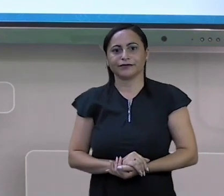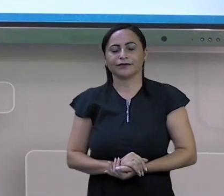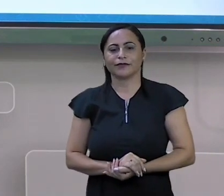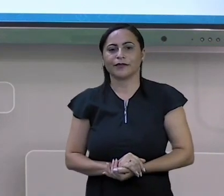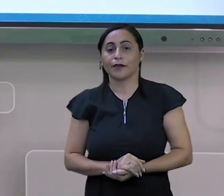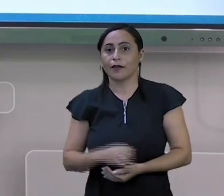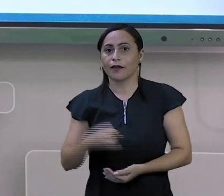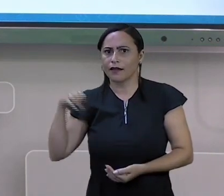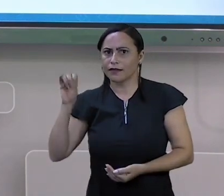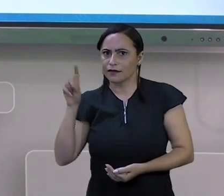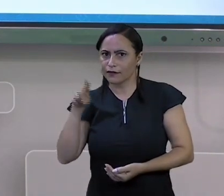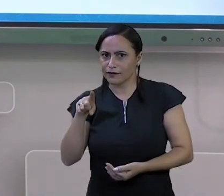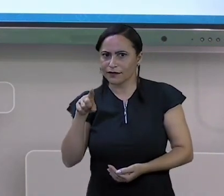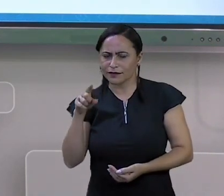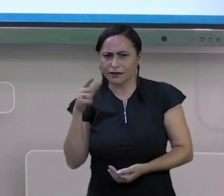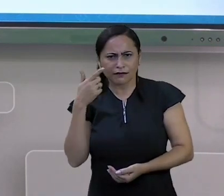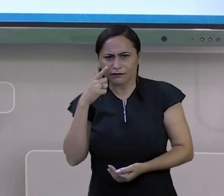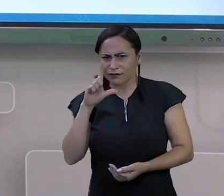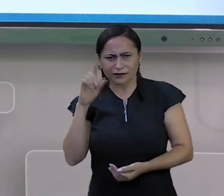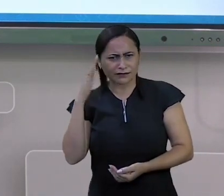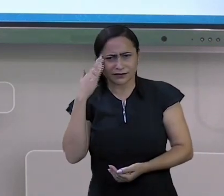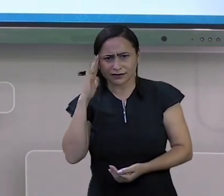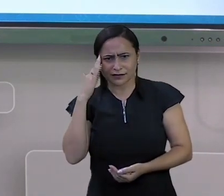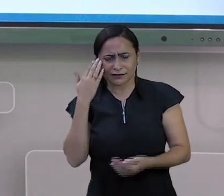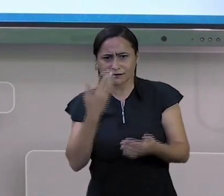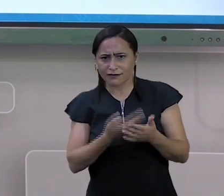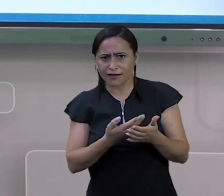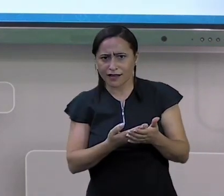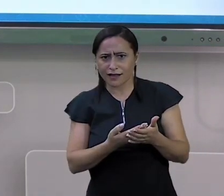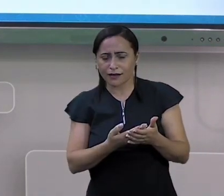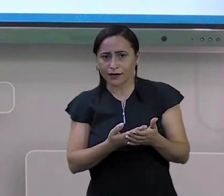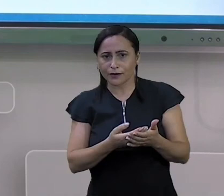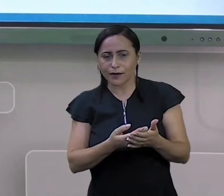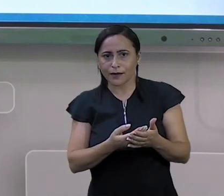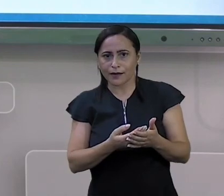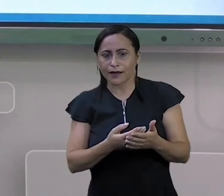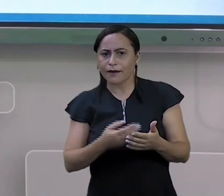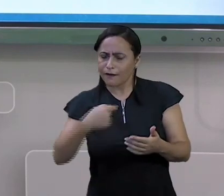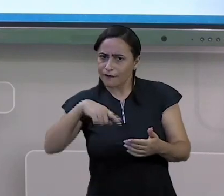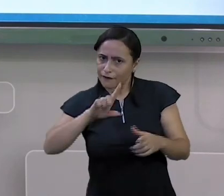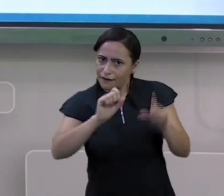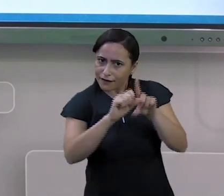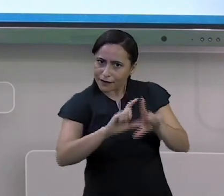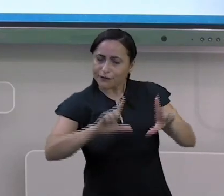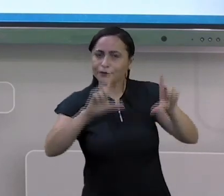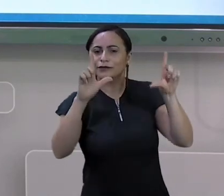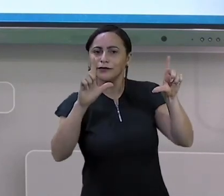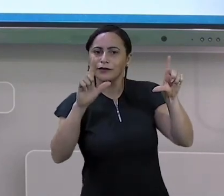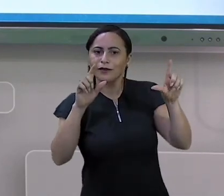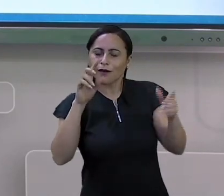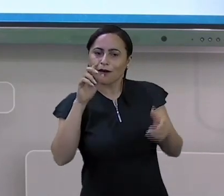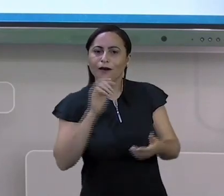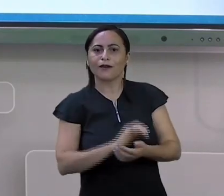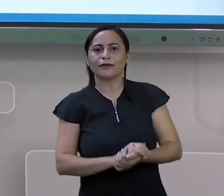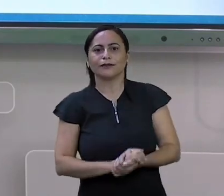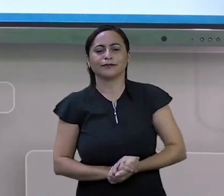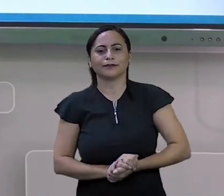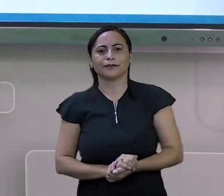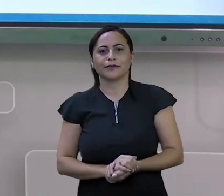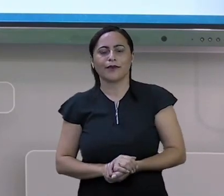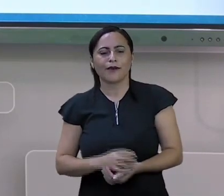Se você não conseguiu compreender a aula aqui agora, ela estará disponível para você lá no nosso canal do YouTube,